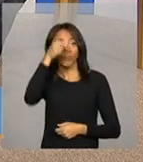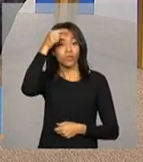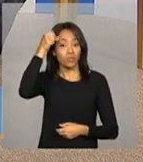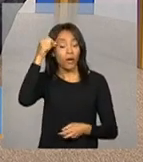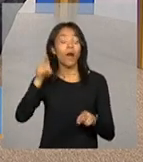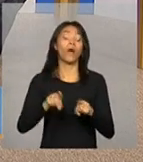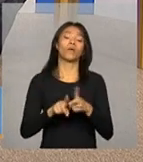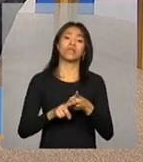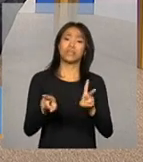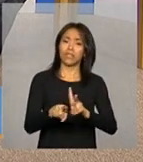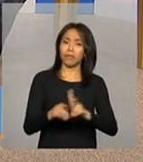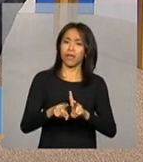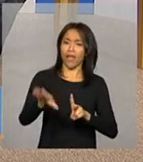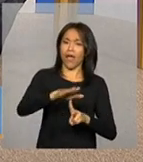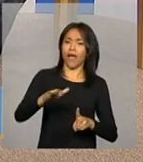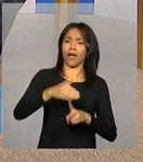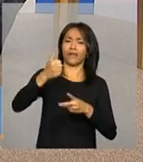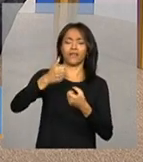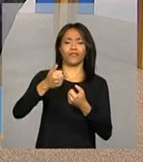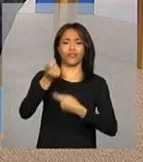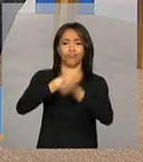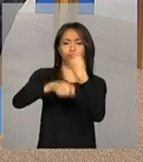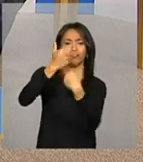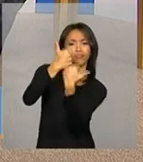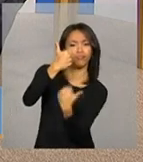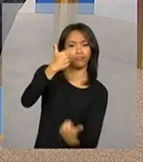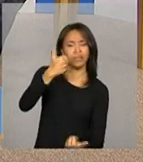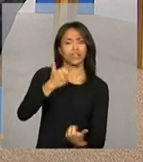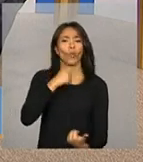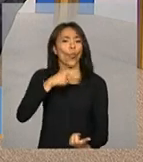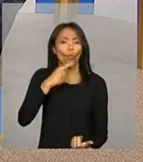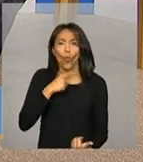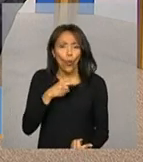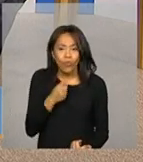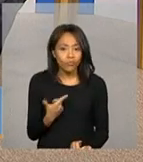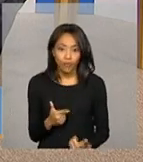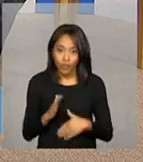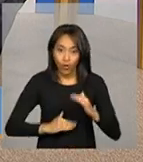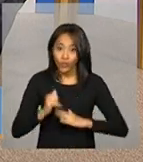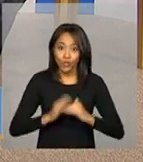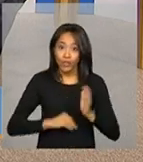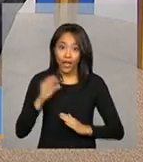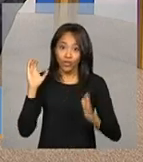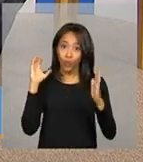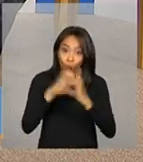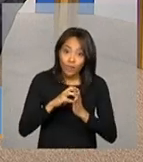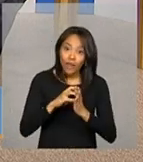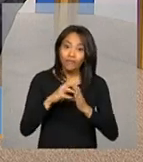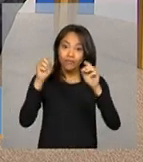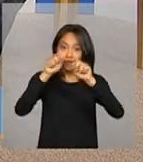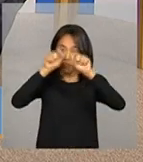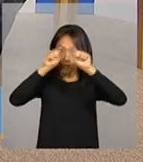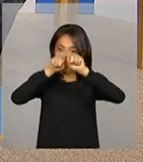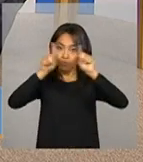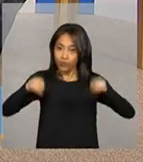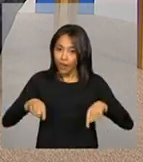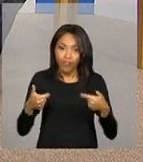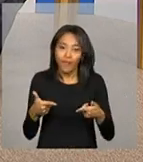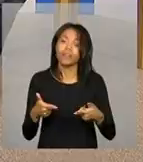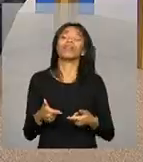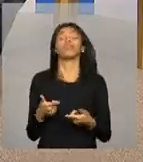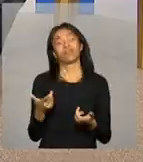área da gestão nos municípios bem estabelecidas mas nada disso adianta se não tiver profissionais concursados essa é uma meta importante